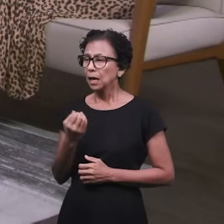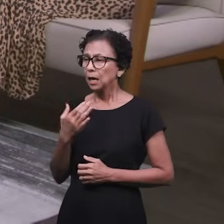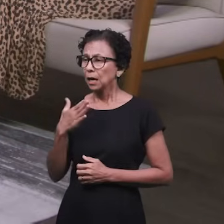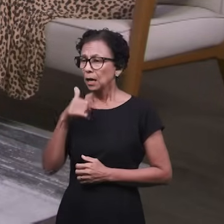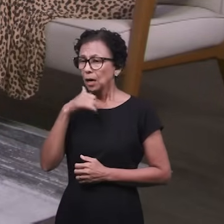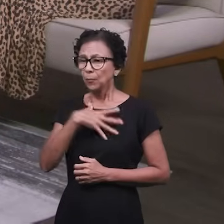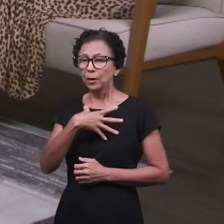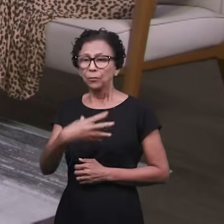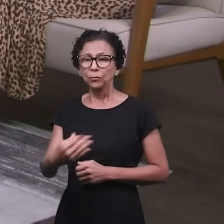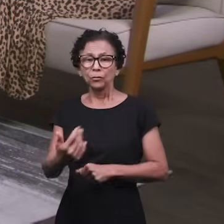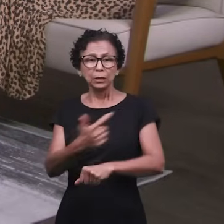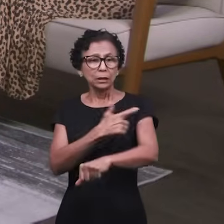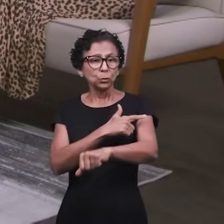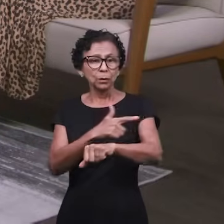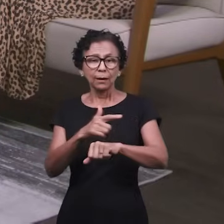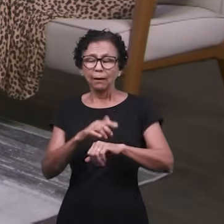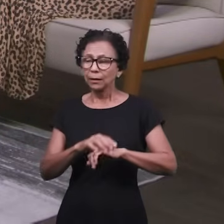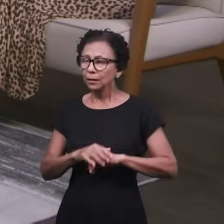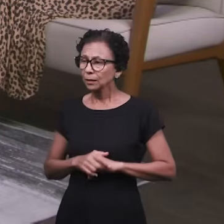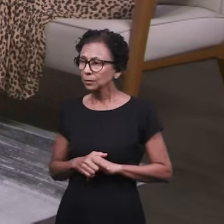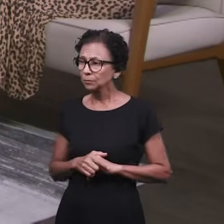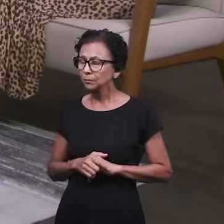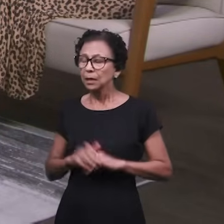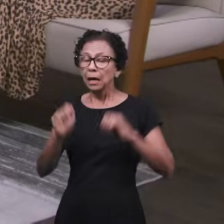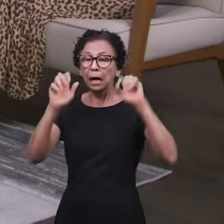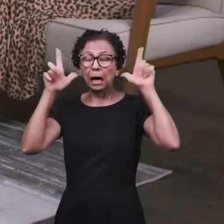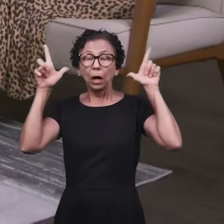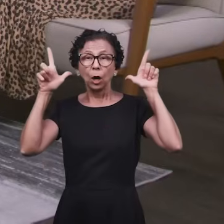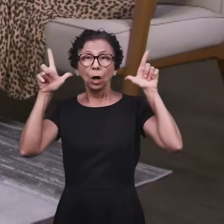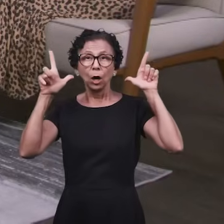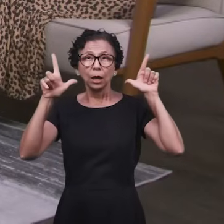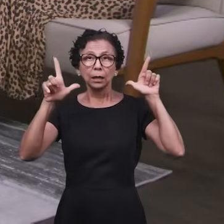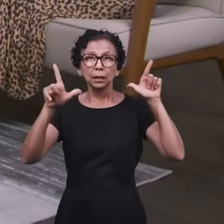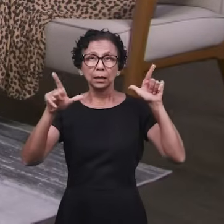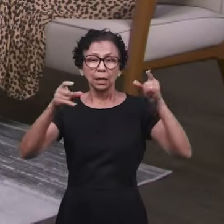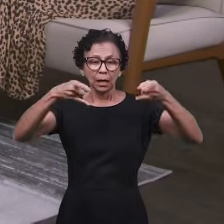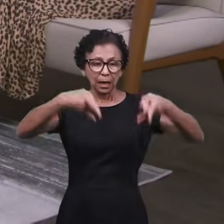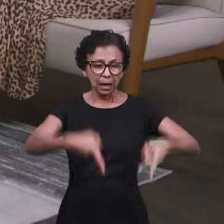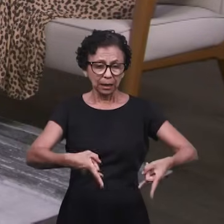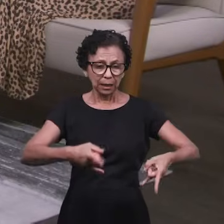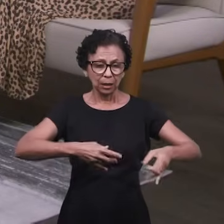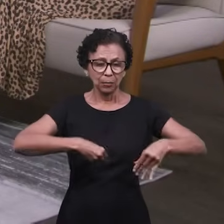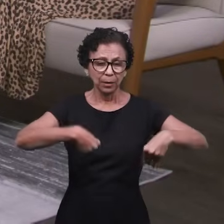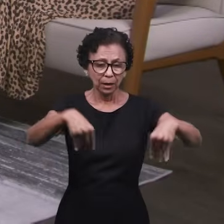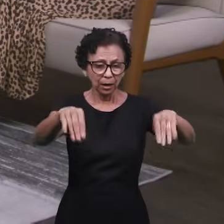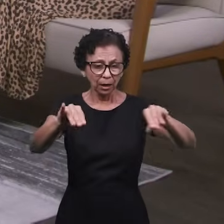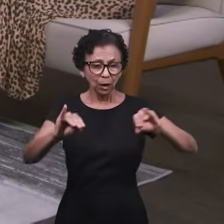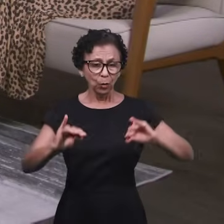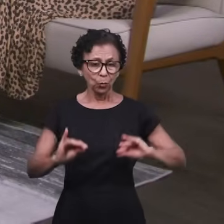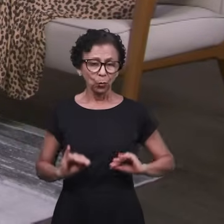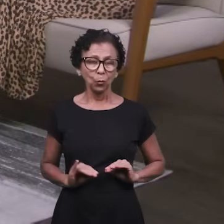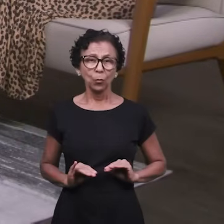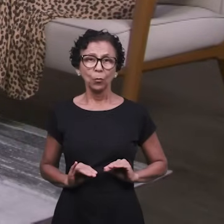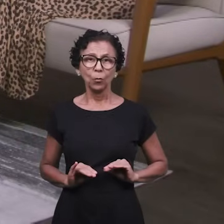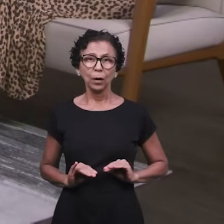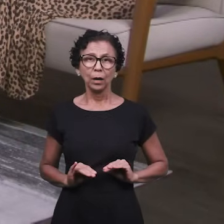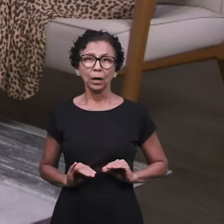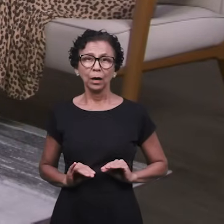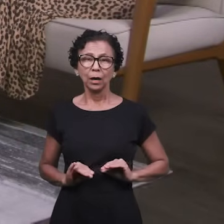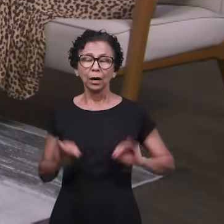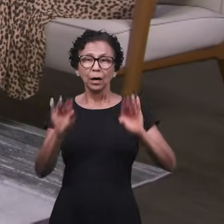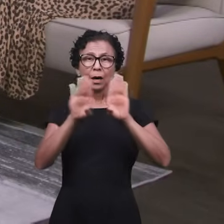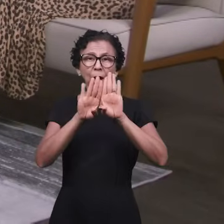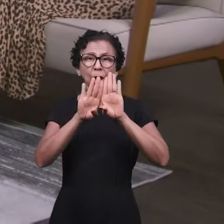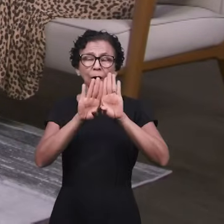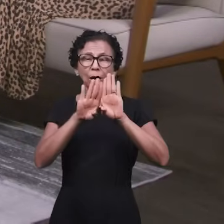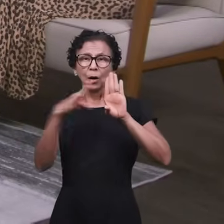minha filha acorda e arruma a cama. Glória a Deus. Eu consigo abrir o guarda-roupa dela e nada cai na minha cabeça. Que bênção.